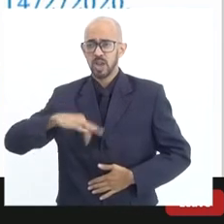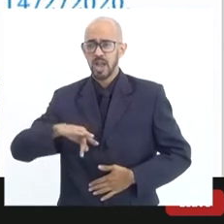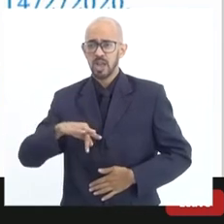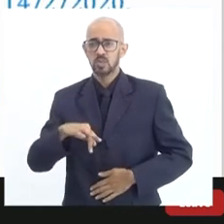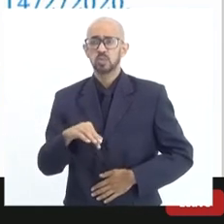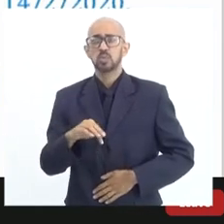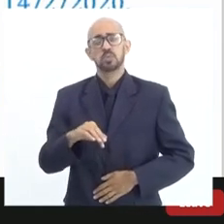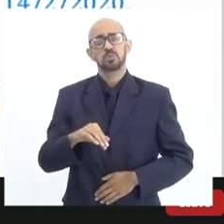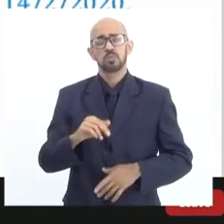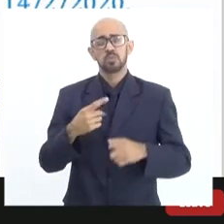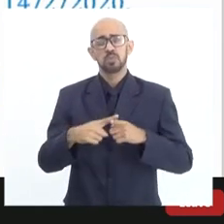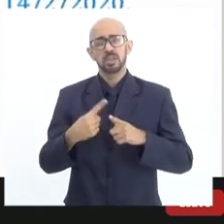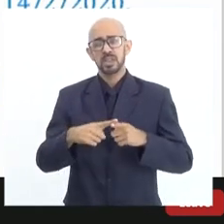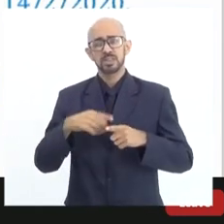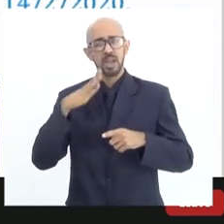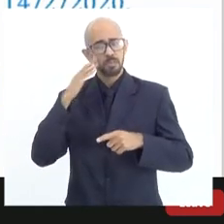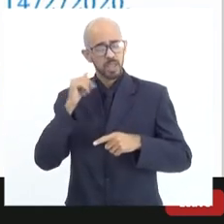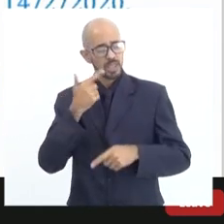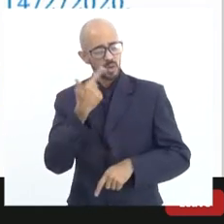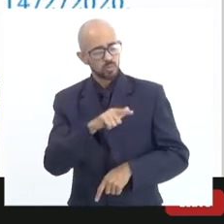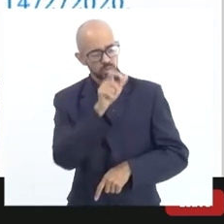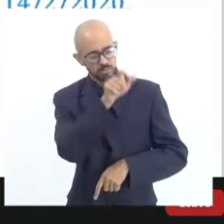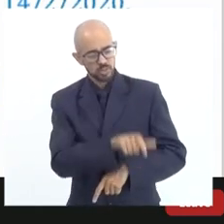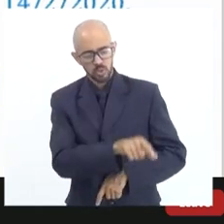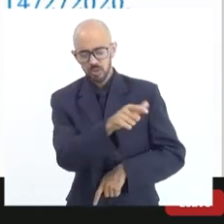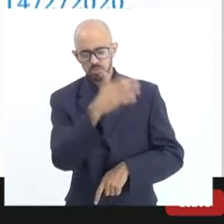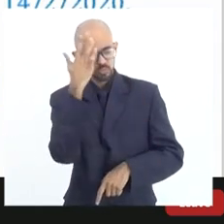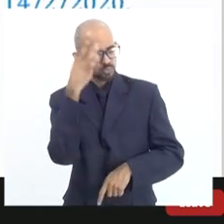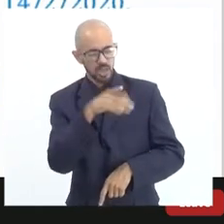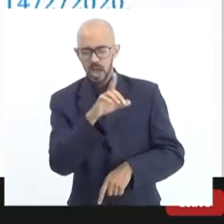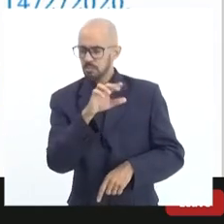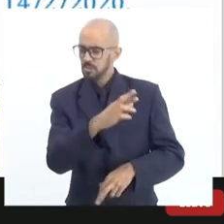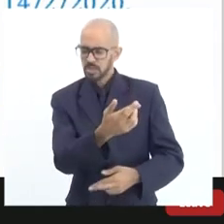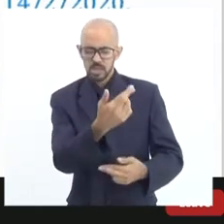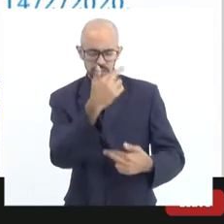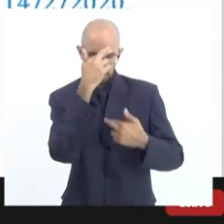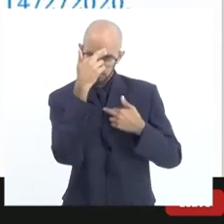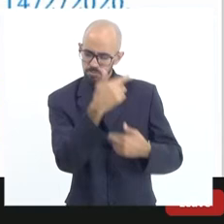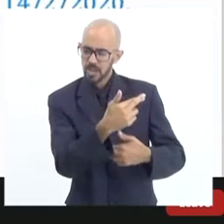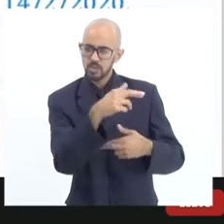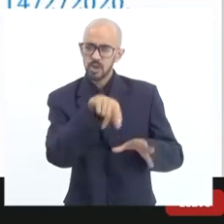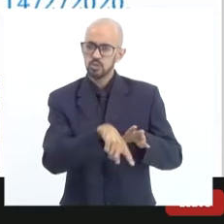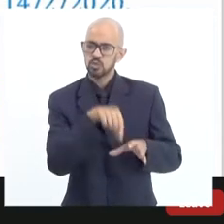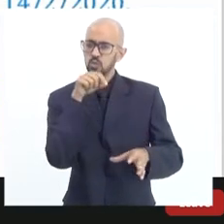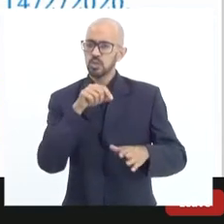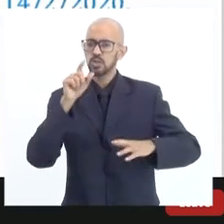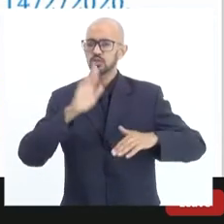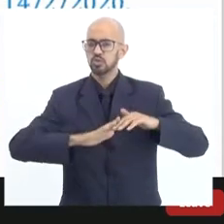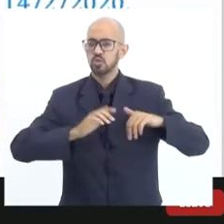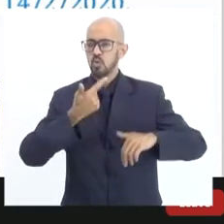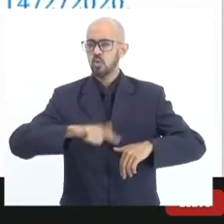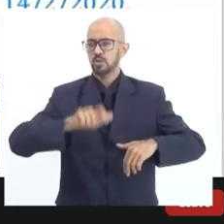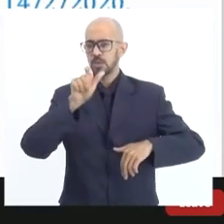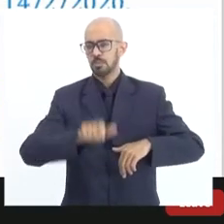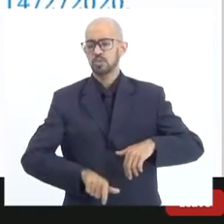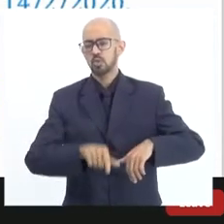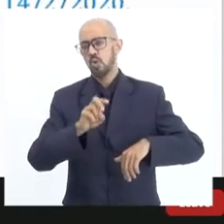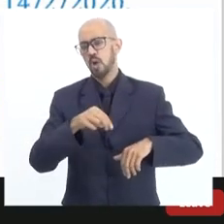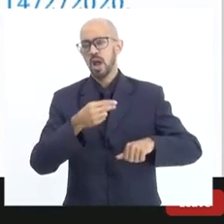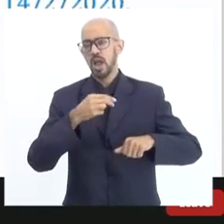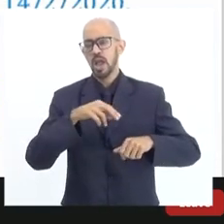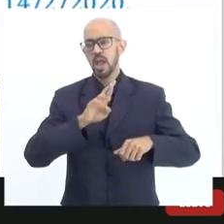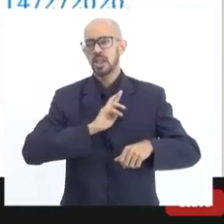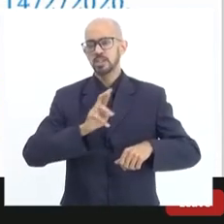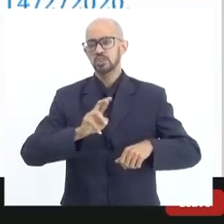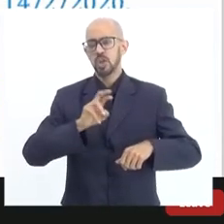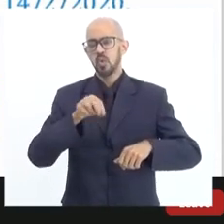saber que tem pessoas que não sabem respeitar a decisão e a escolha de outras pessoas. Independente de tudo, religião, cor, raça,